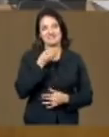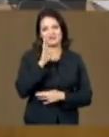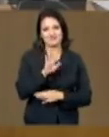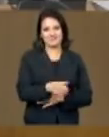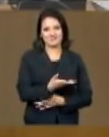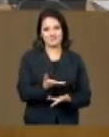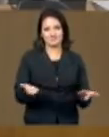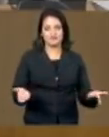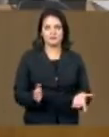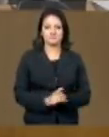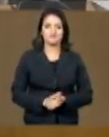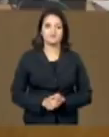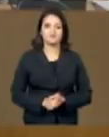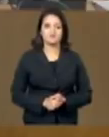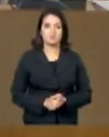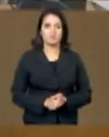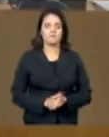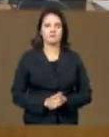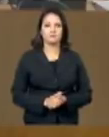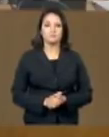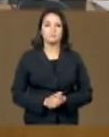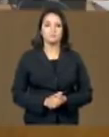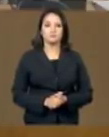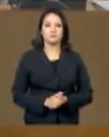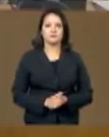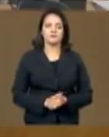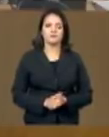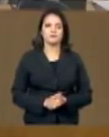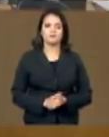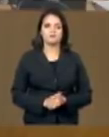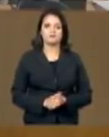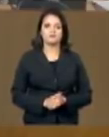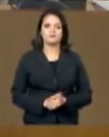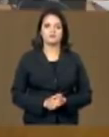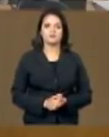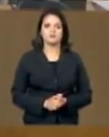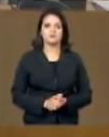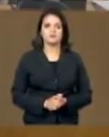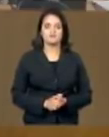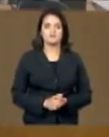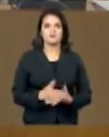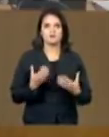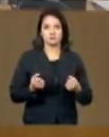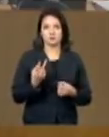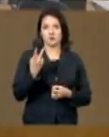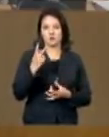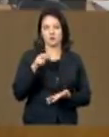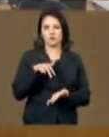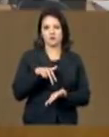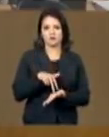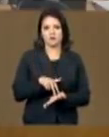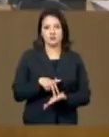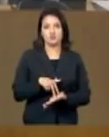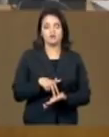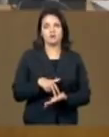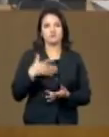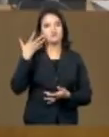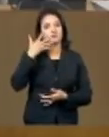brigando no cláudio santos vamos esgotar a mais duas tentações depois vamos ao intervalo